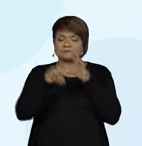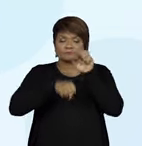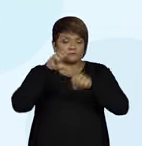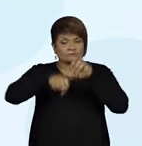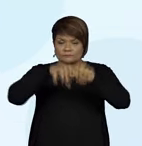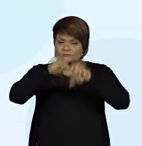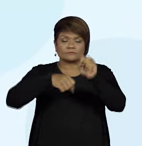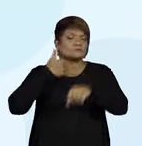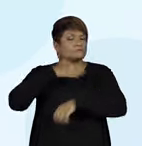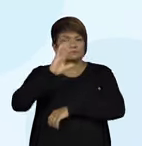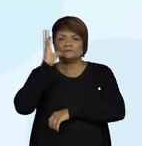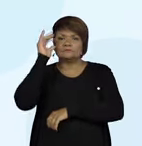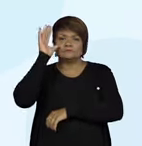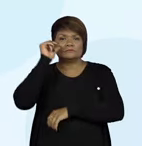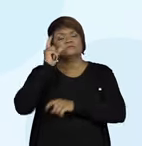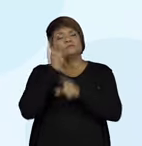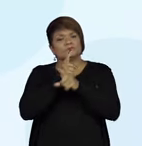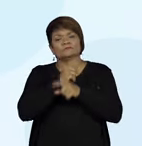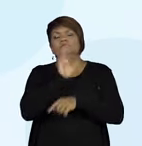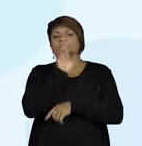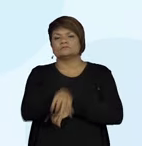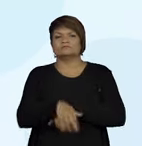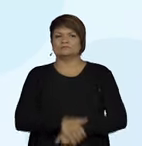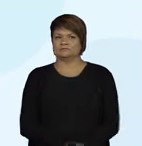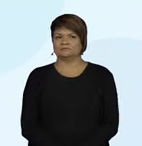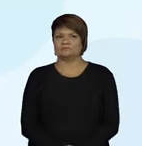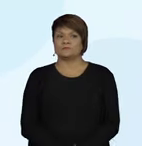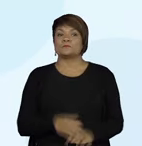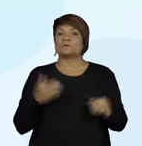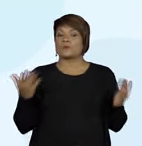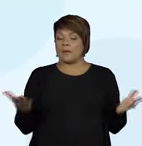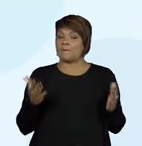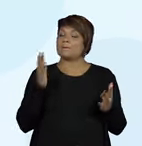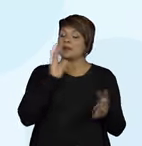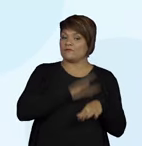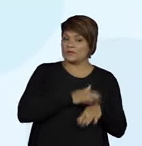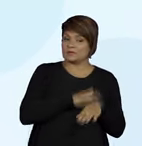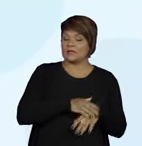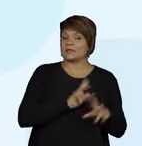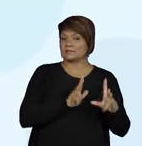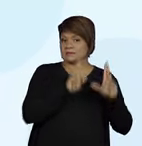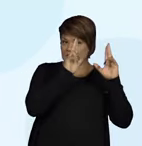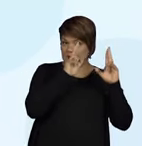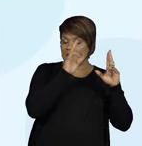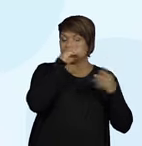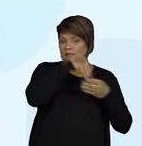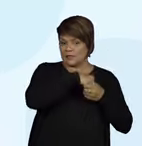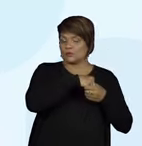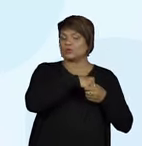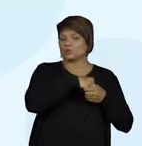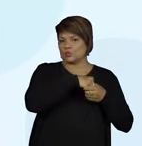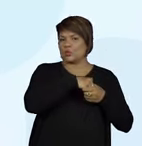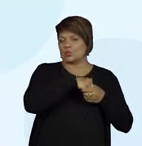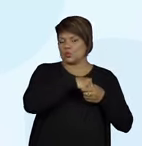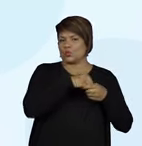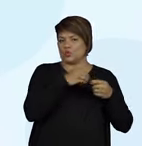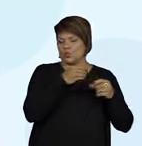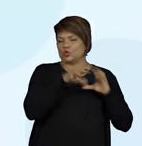mais curiosidade para descobrir as respostas. Tanto para fazer a série no canal, como para escrever o